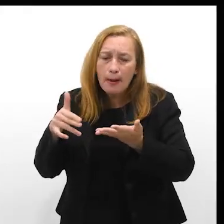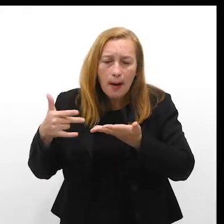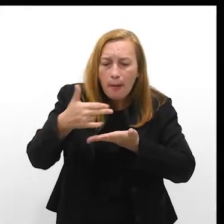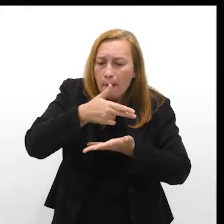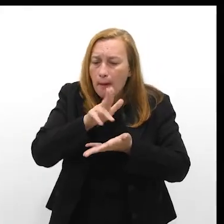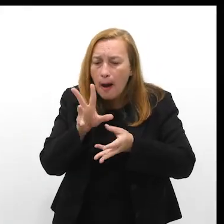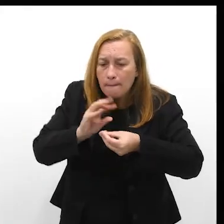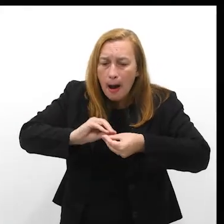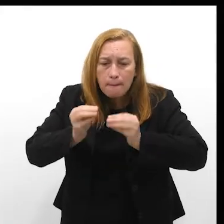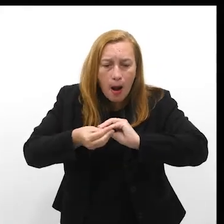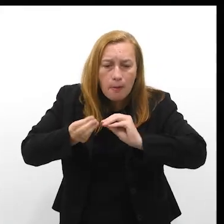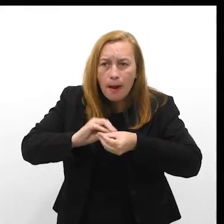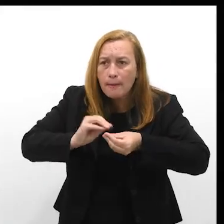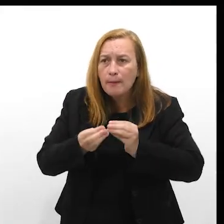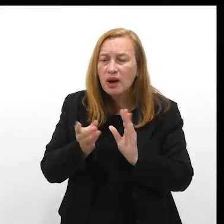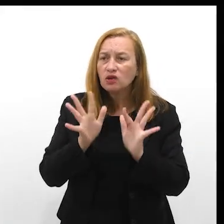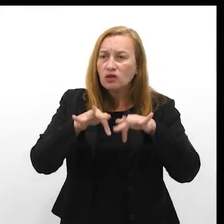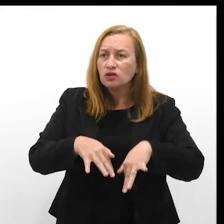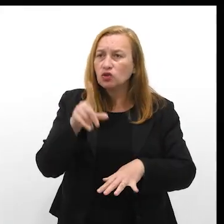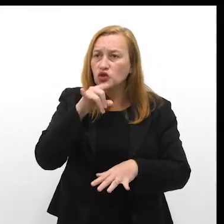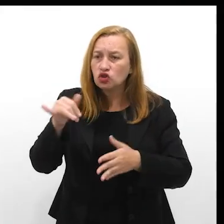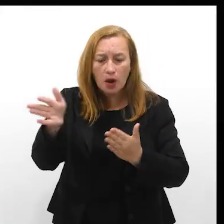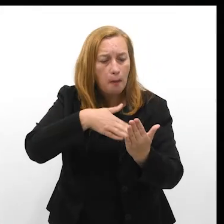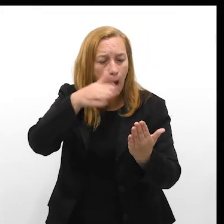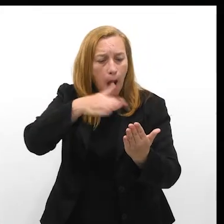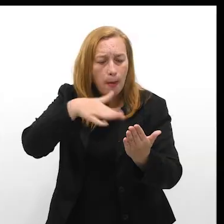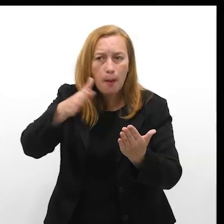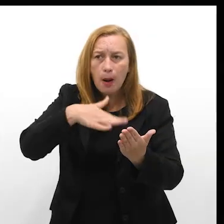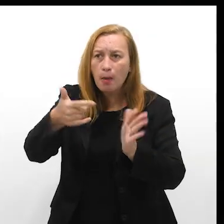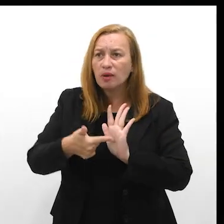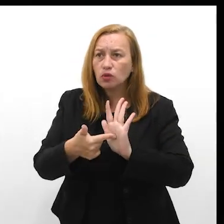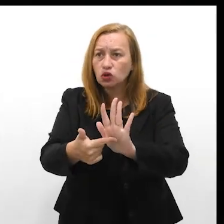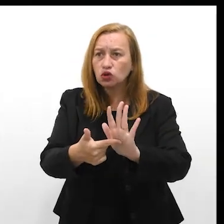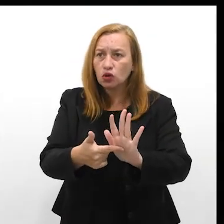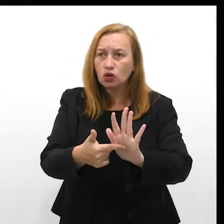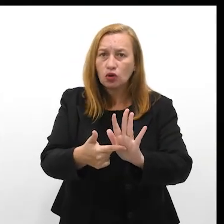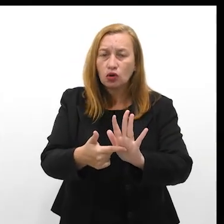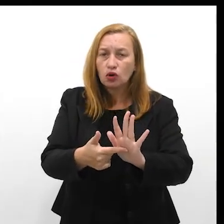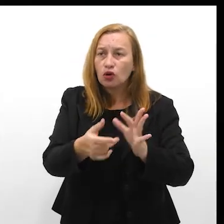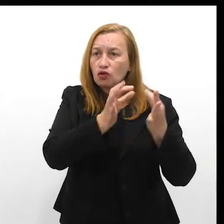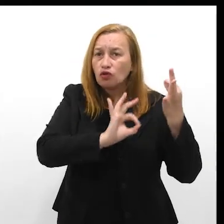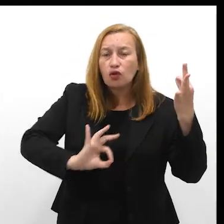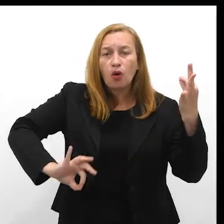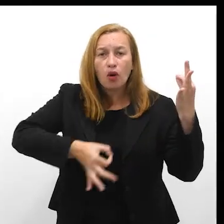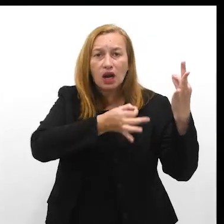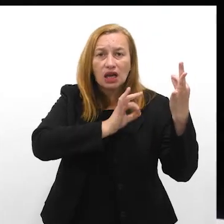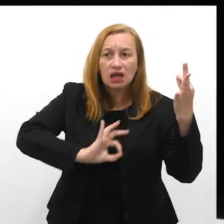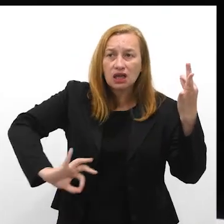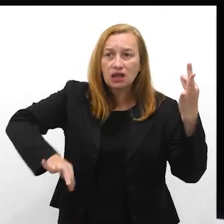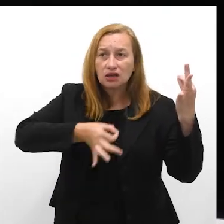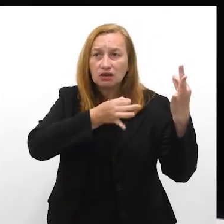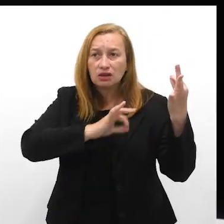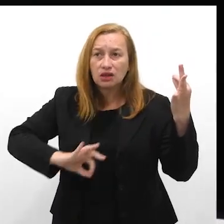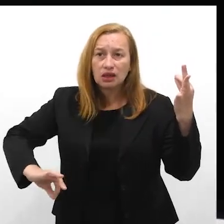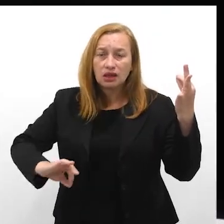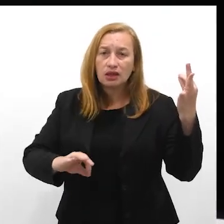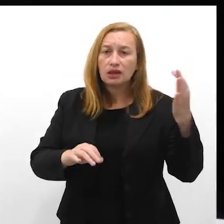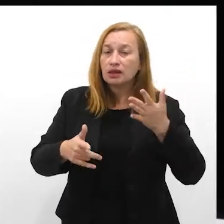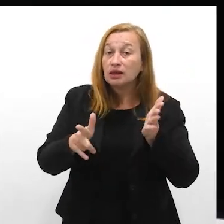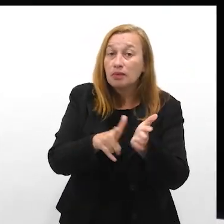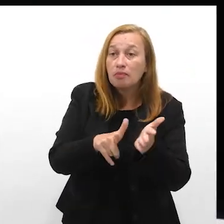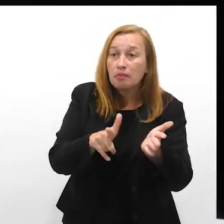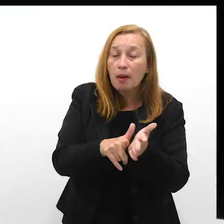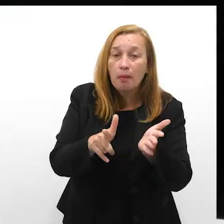a conversar e começou a colar aqui. No final do dia, ele passou a tinta, invernizou, ele fez um violino de papelão. Isso é muito